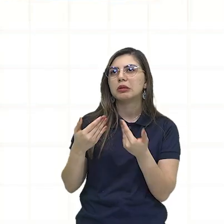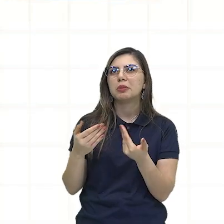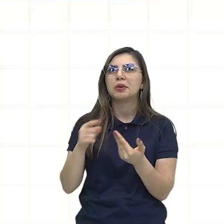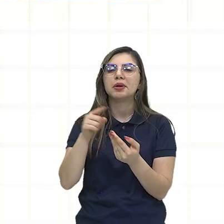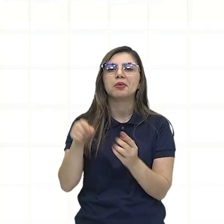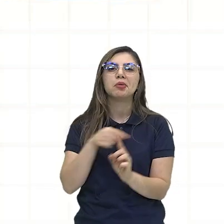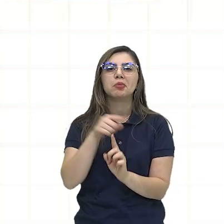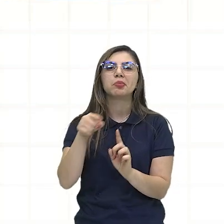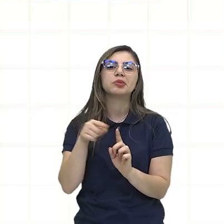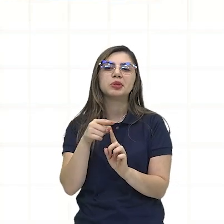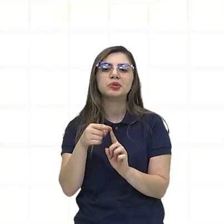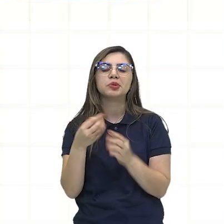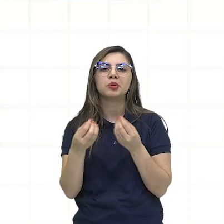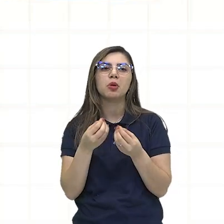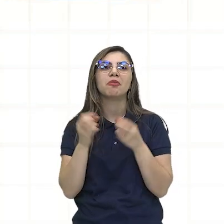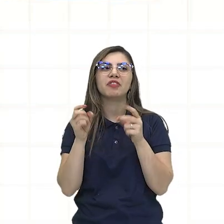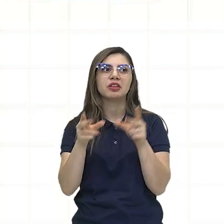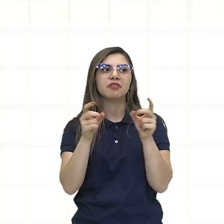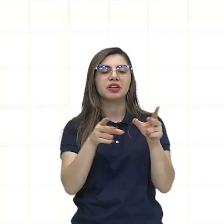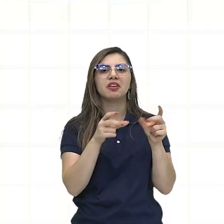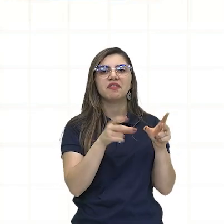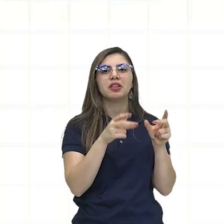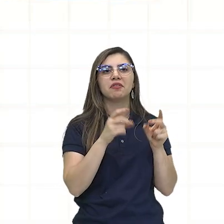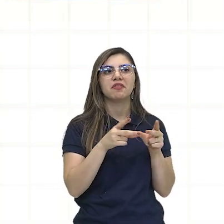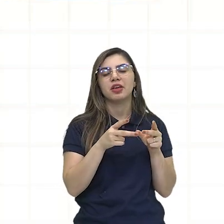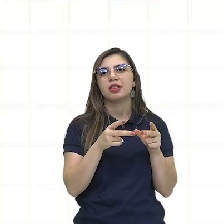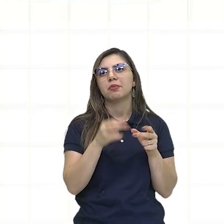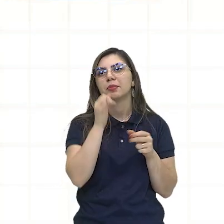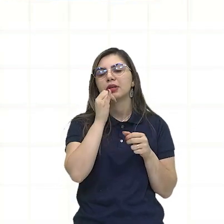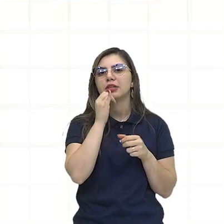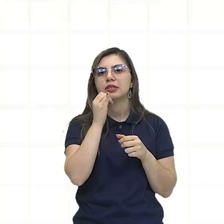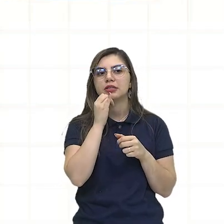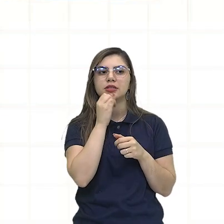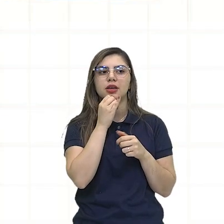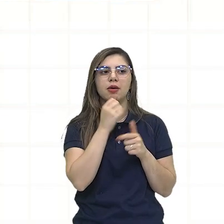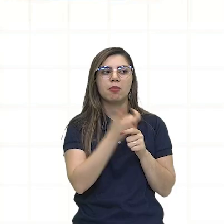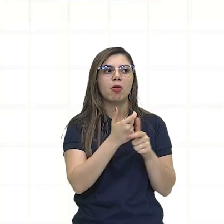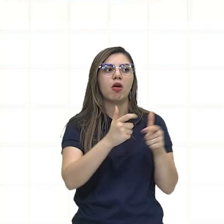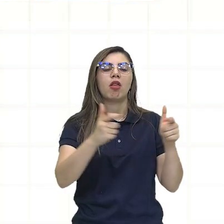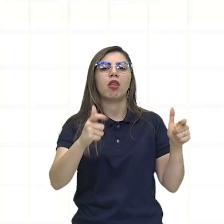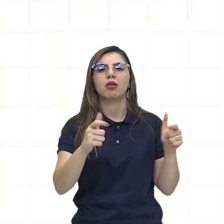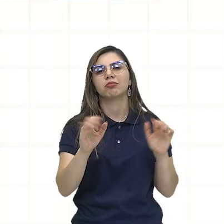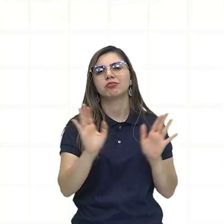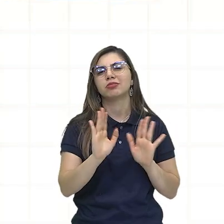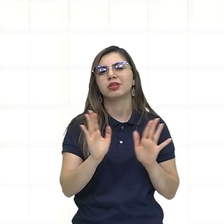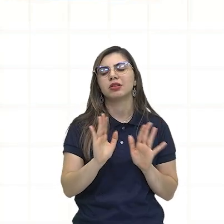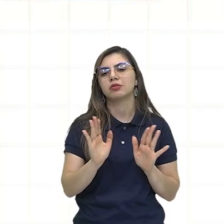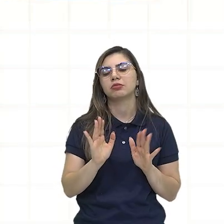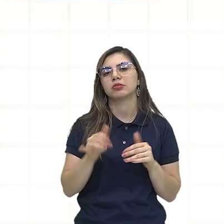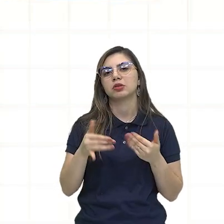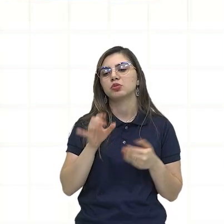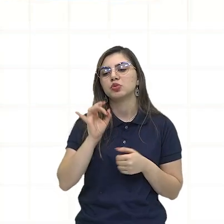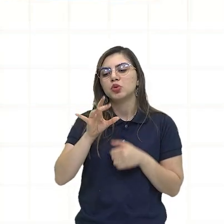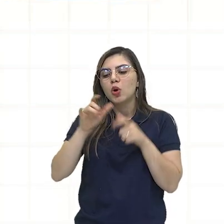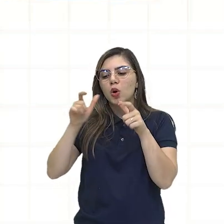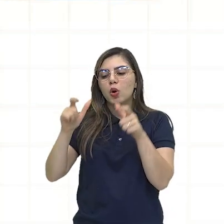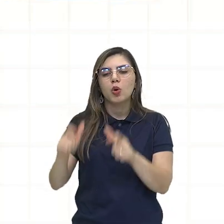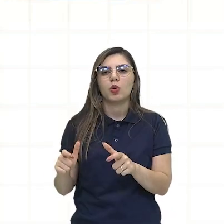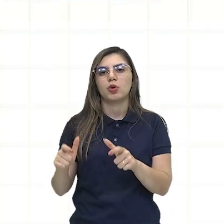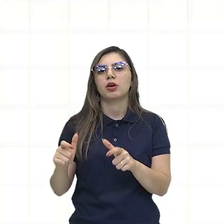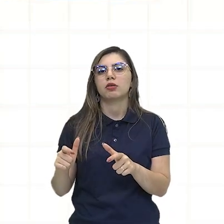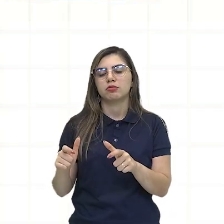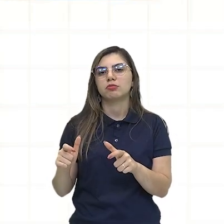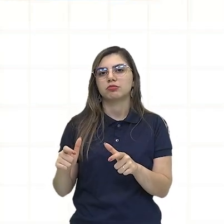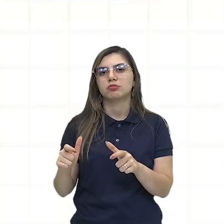de atingir grande comércio, ou seja, vender esse produto em larga escala, acaba que